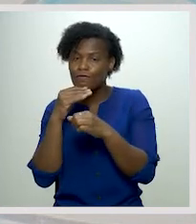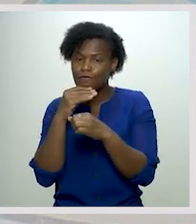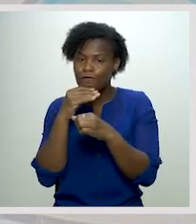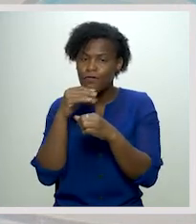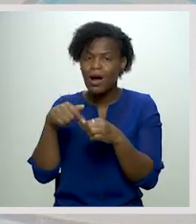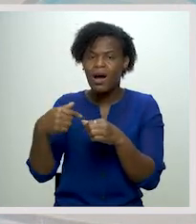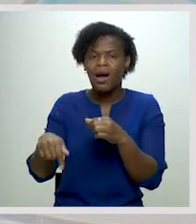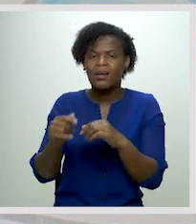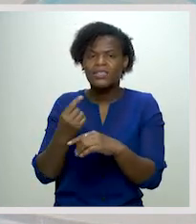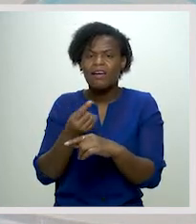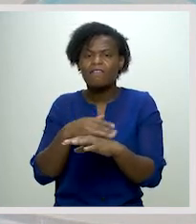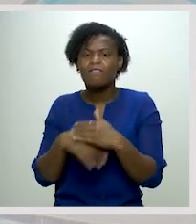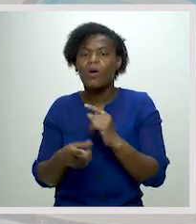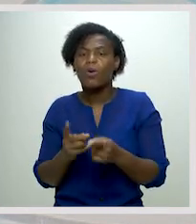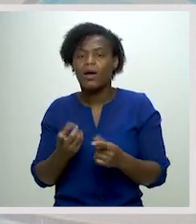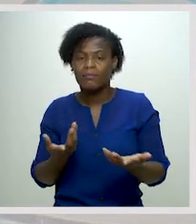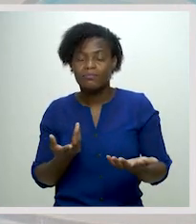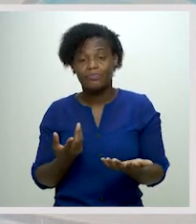Esse refrigerador, para que é que servia?